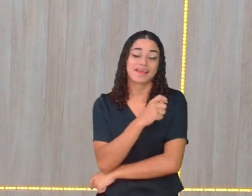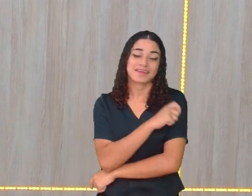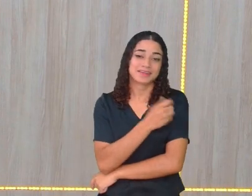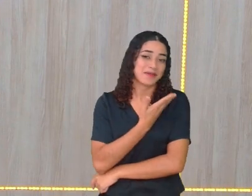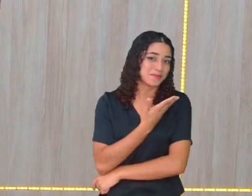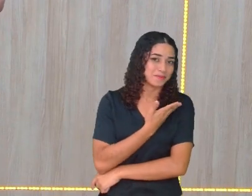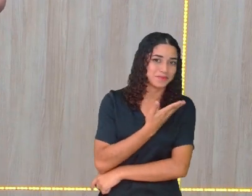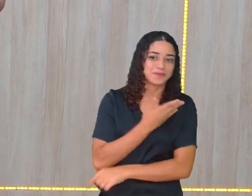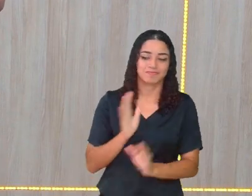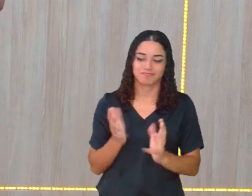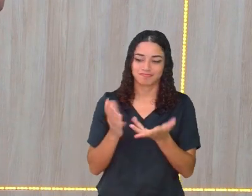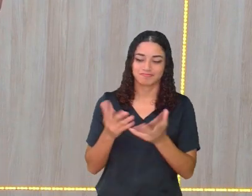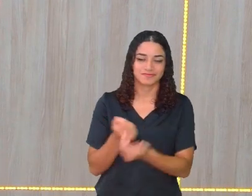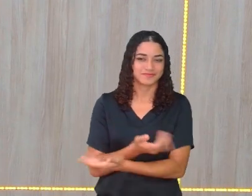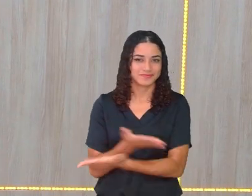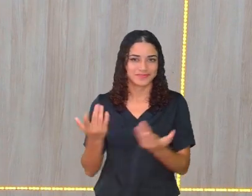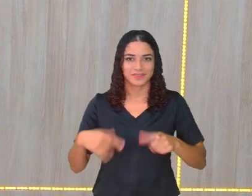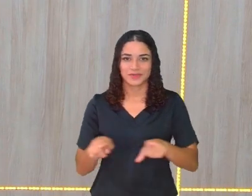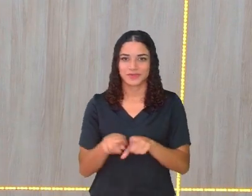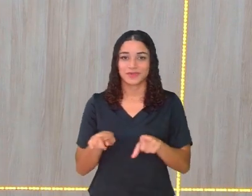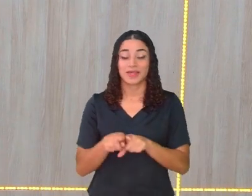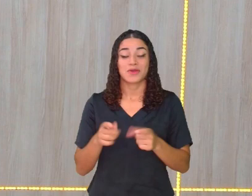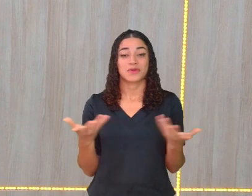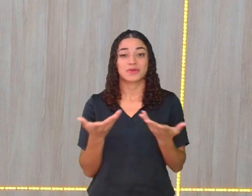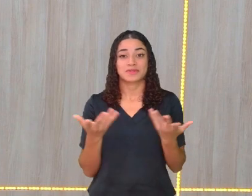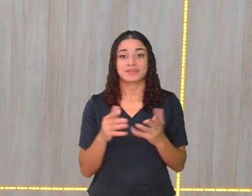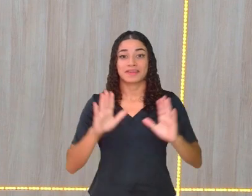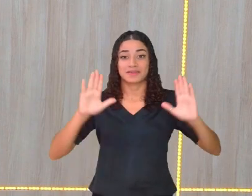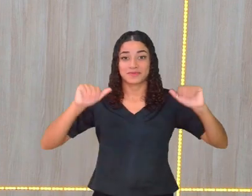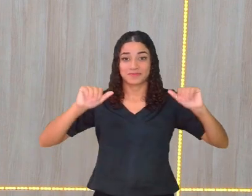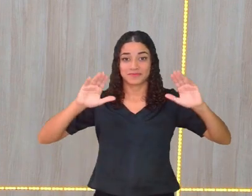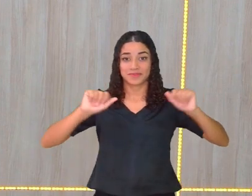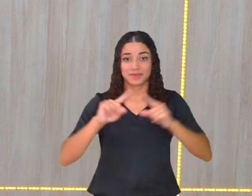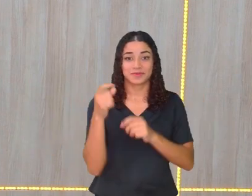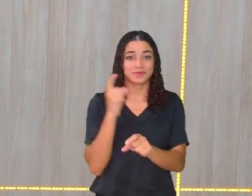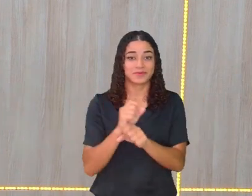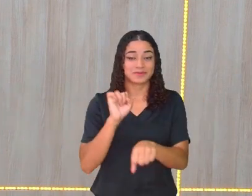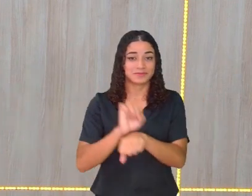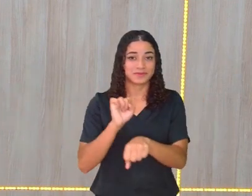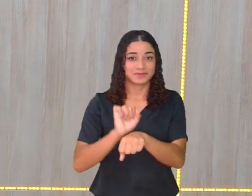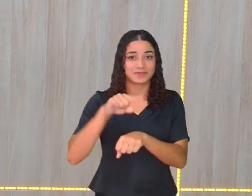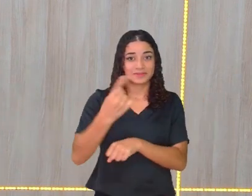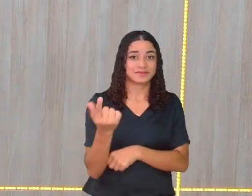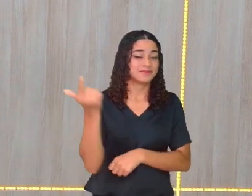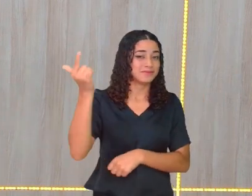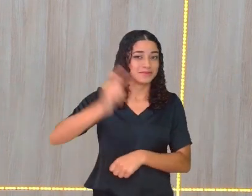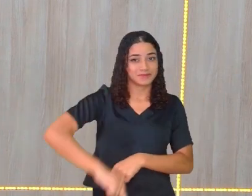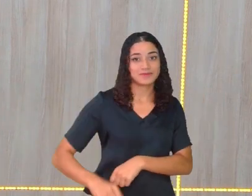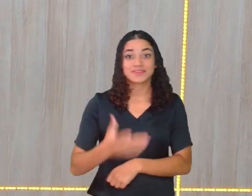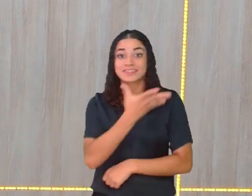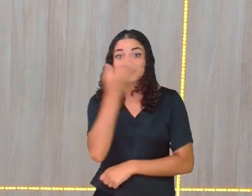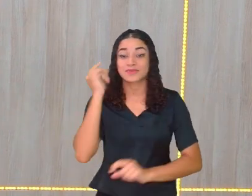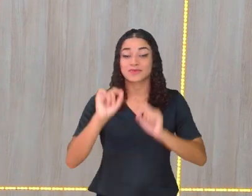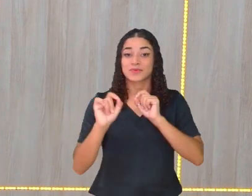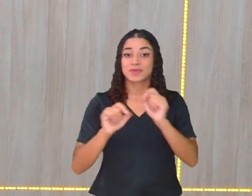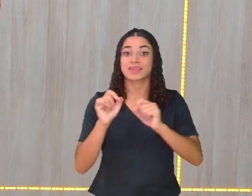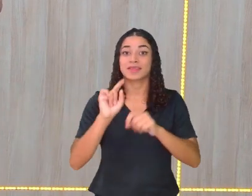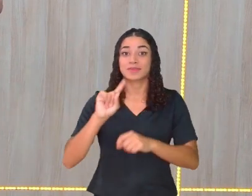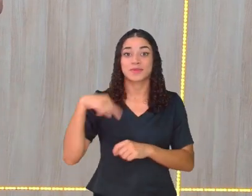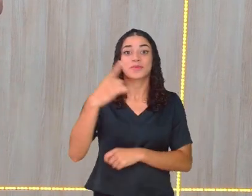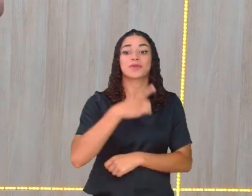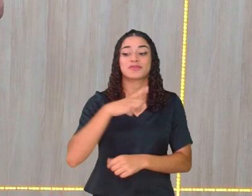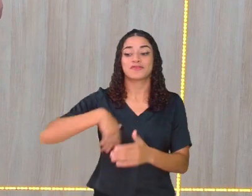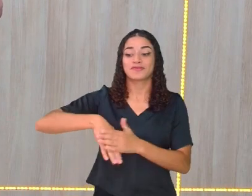façam também. Nós estamos aqui encerrando e nós aguardamos vocês na próxima aula. Não esqueçam que daqui a pouco tem